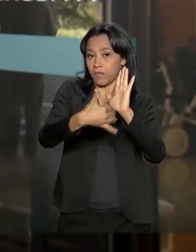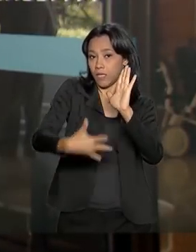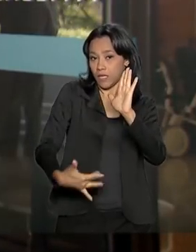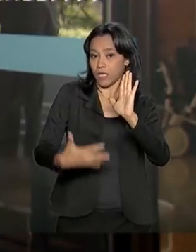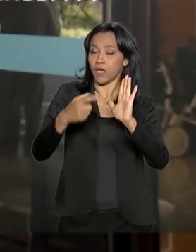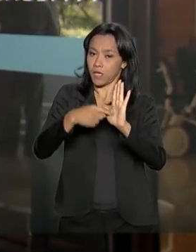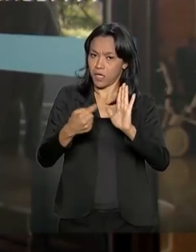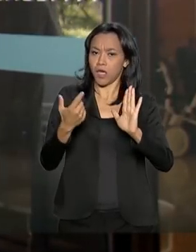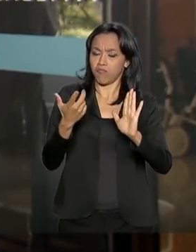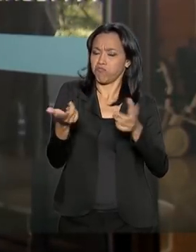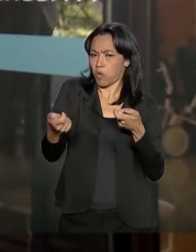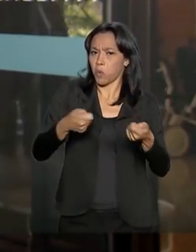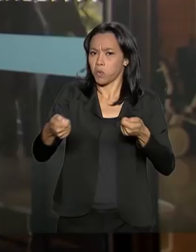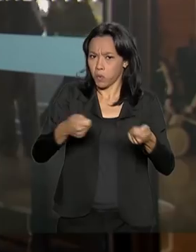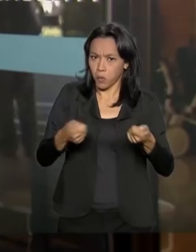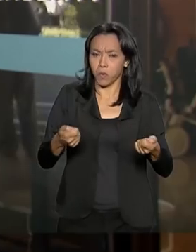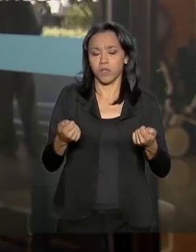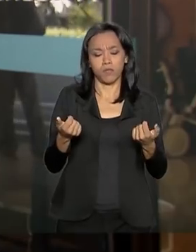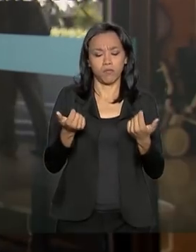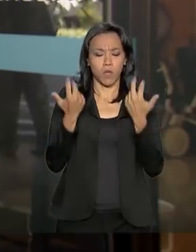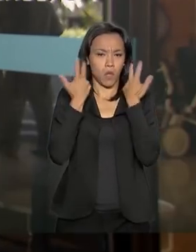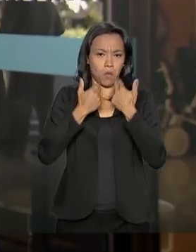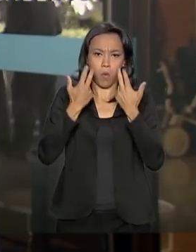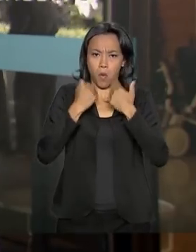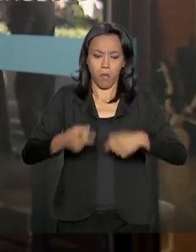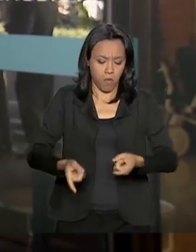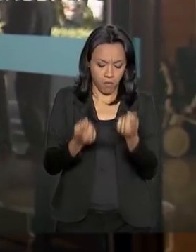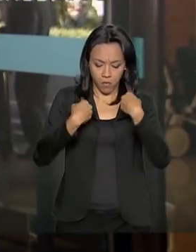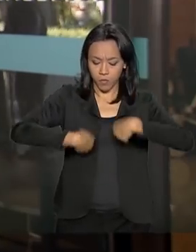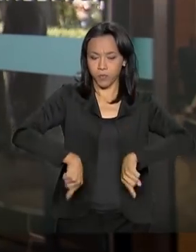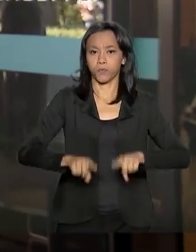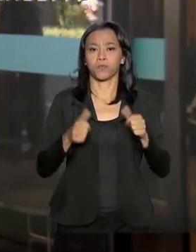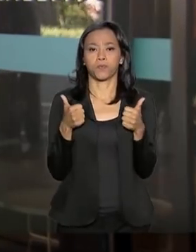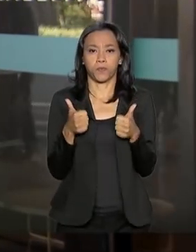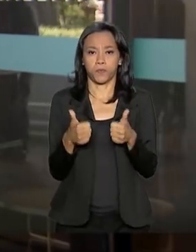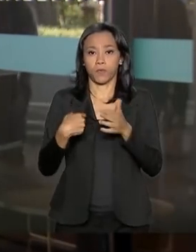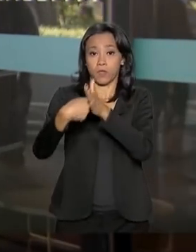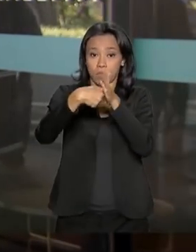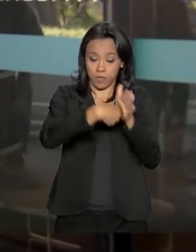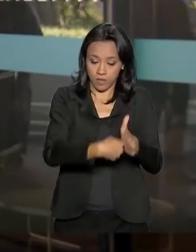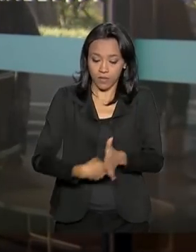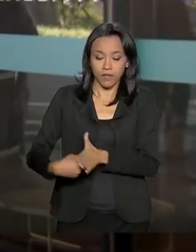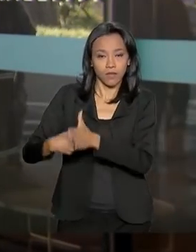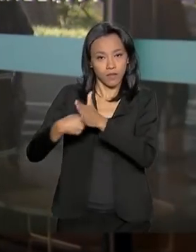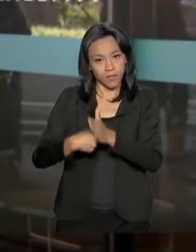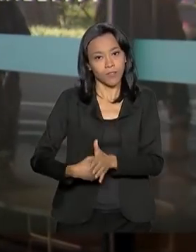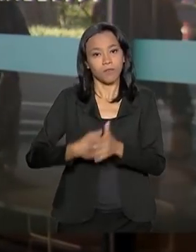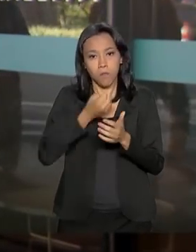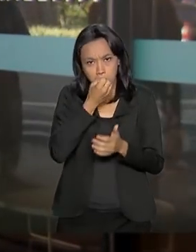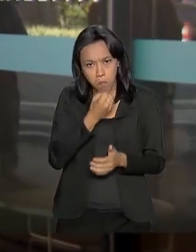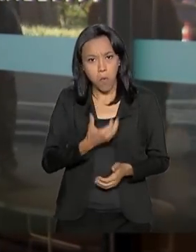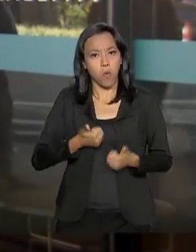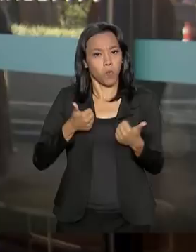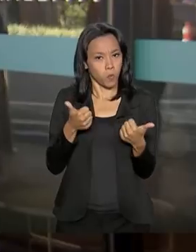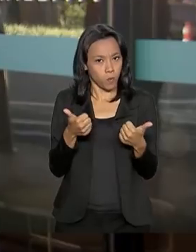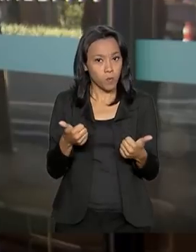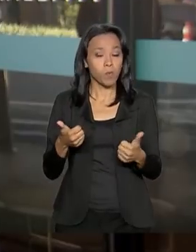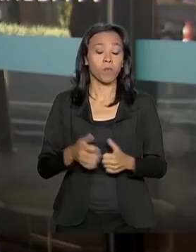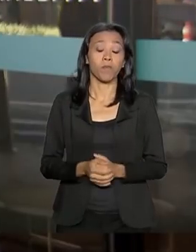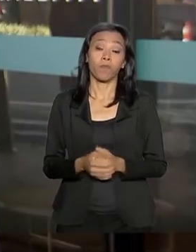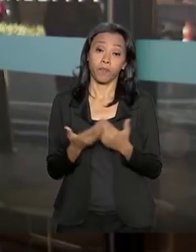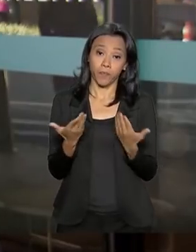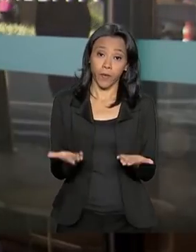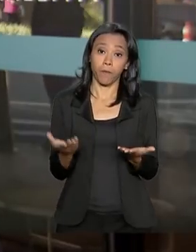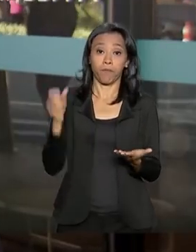é estável não há disfunções orgânicas e os exames laboratoriais apresentam bons resultados o